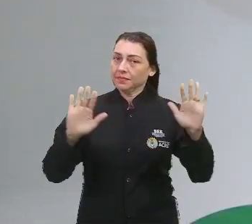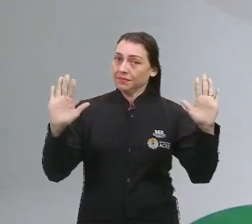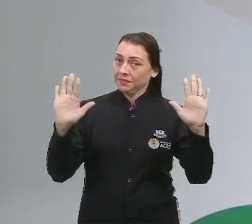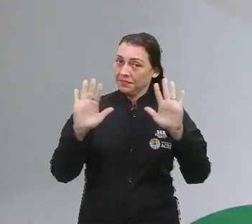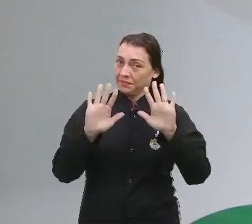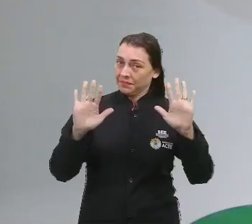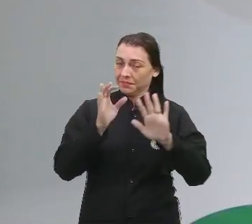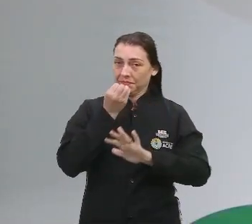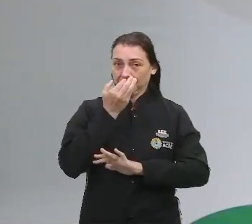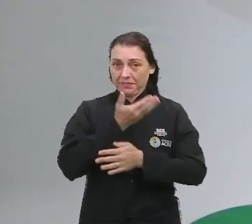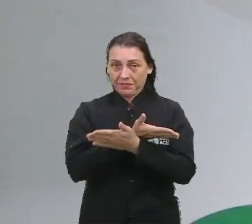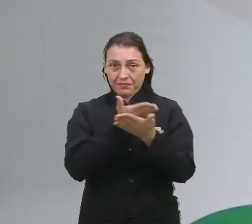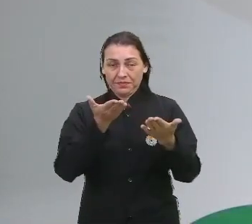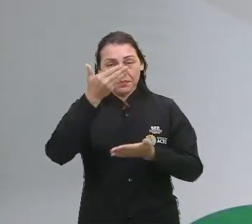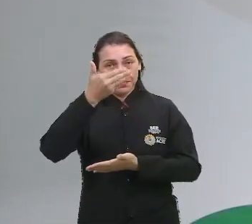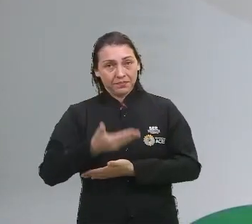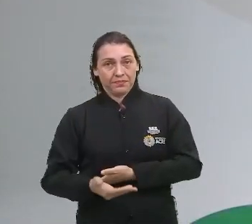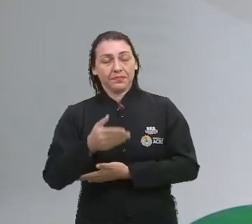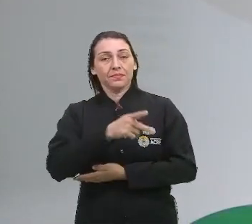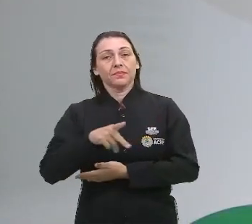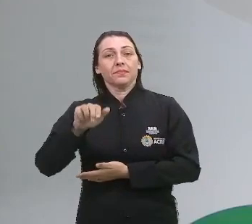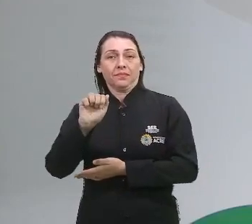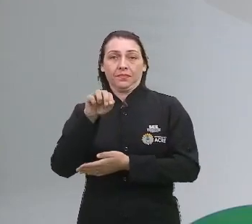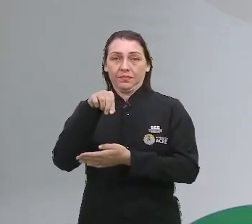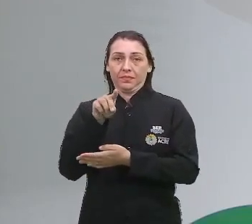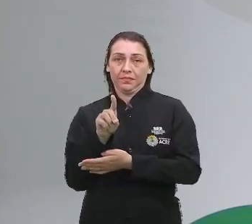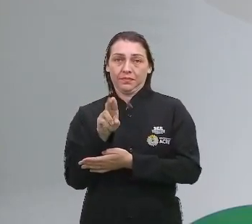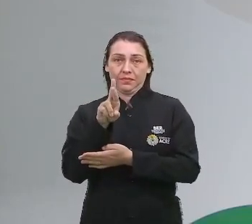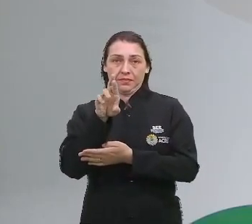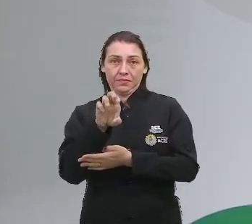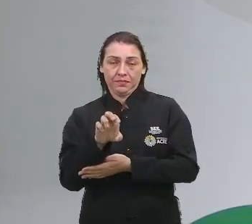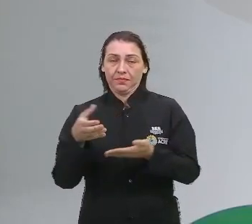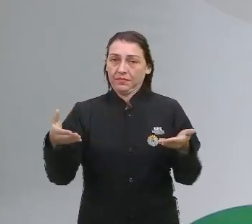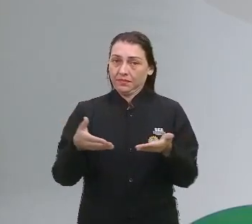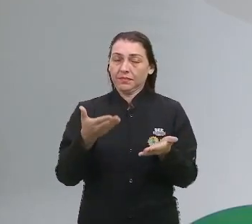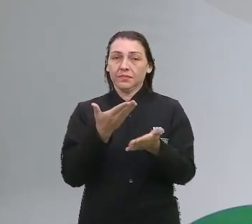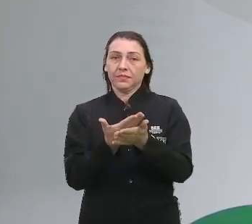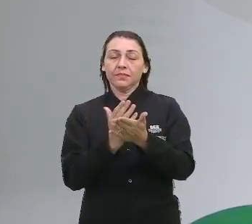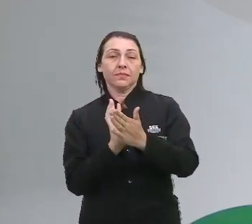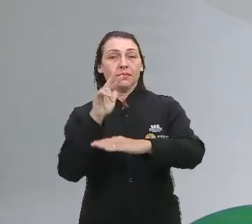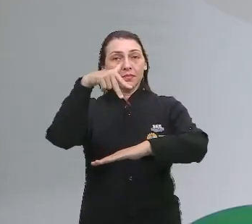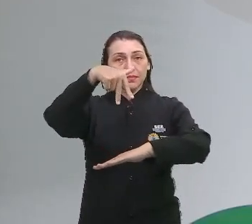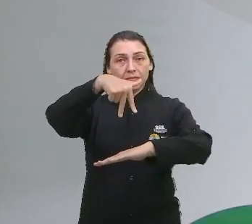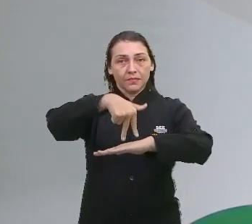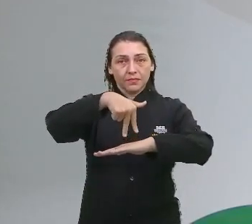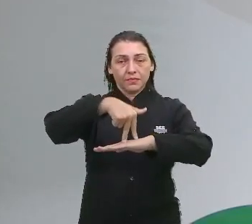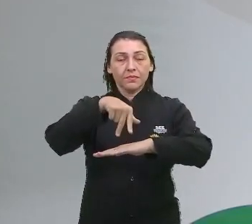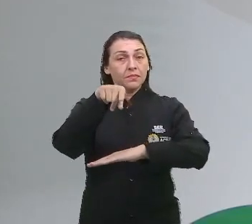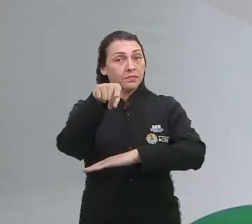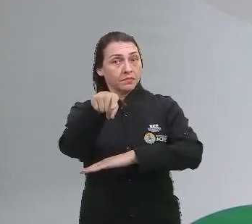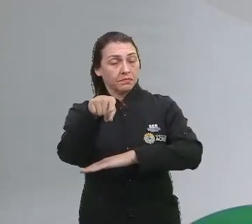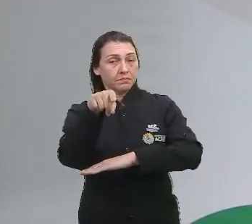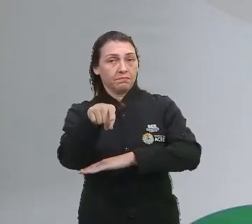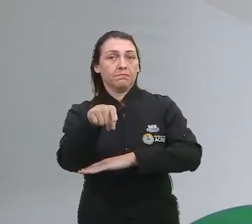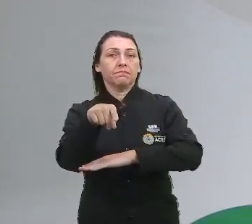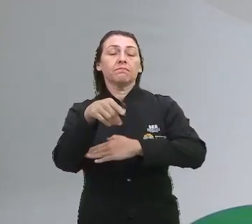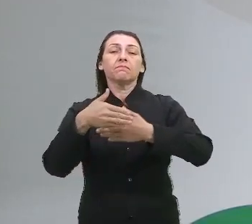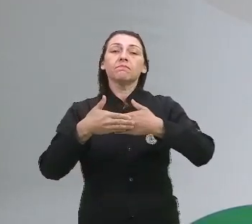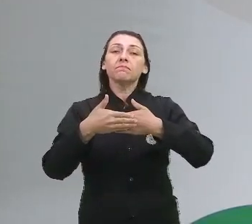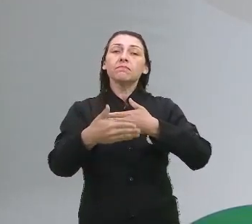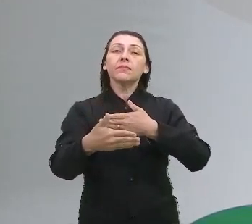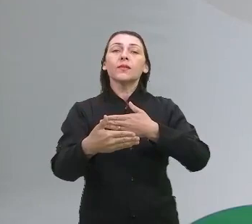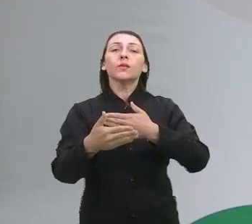E aí, tudo bom com vocês? Eu sou André Vasconcelos e agora é a nossa aula de protagonismo em que você se coloca à frente